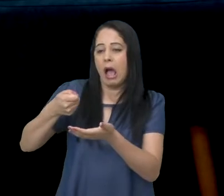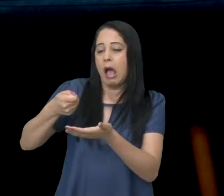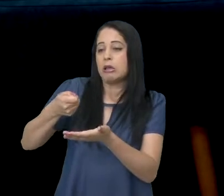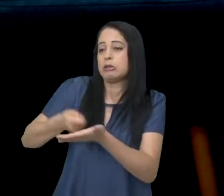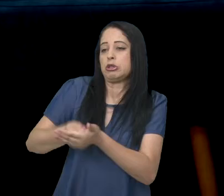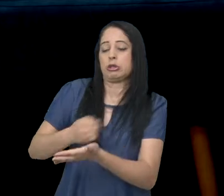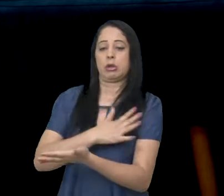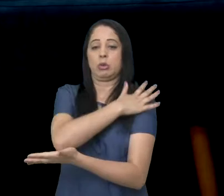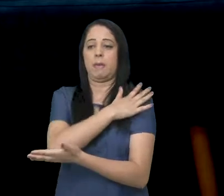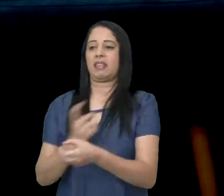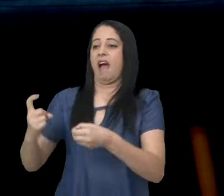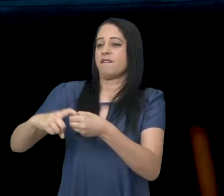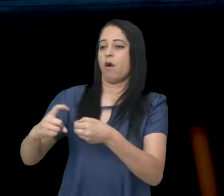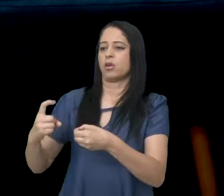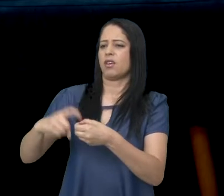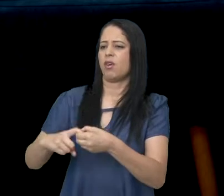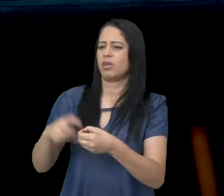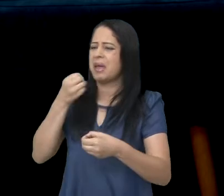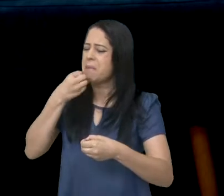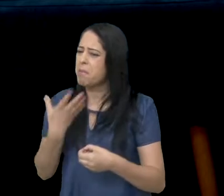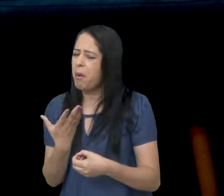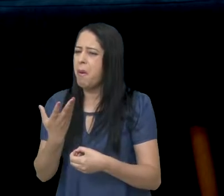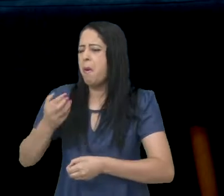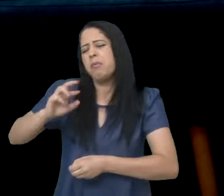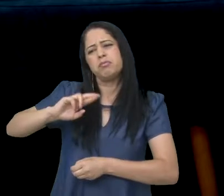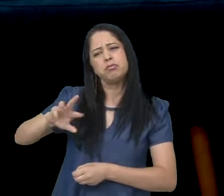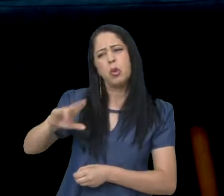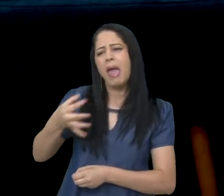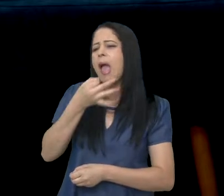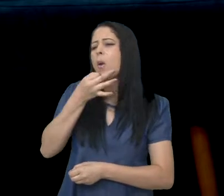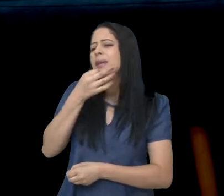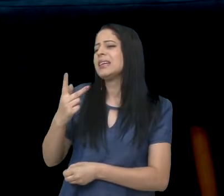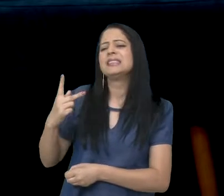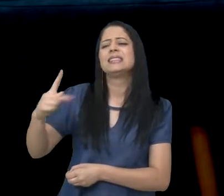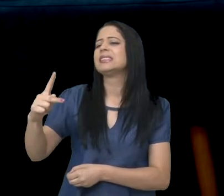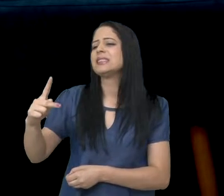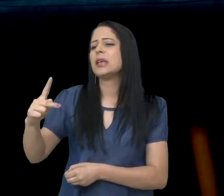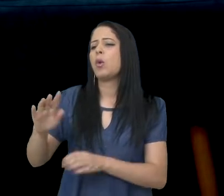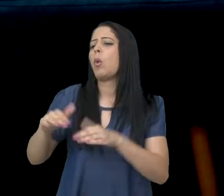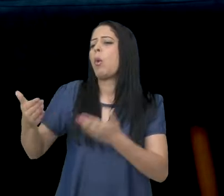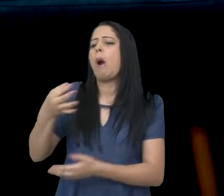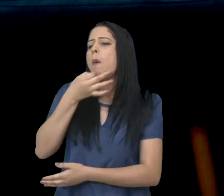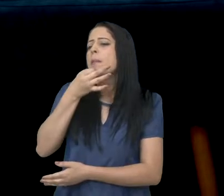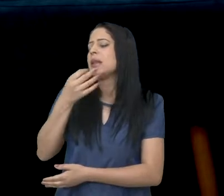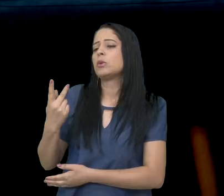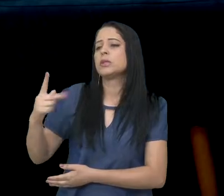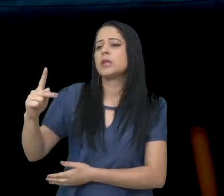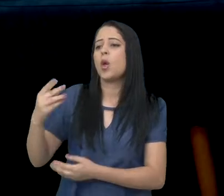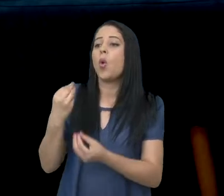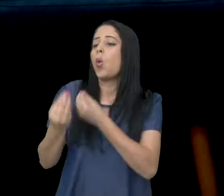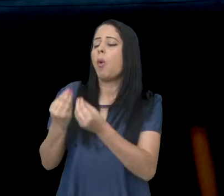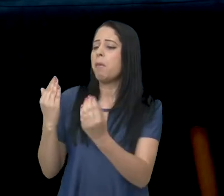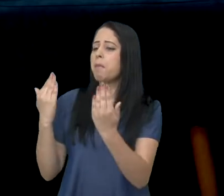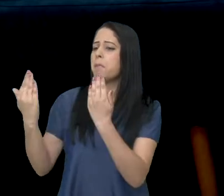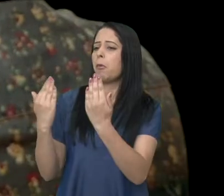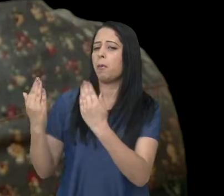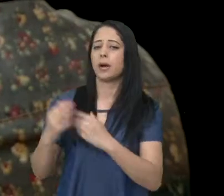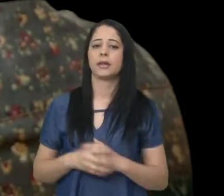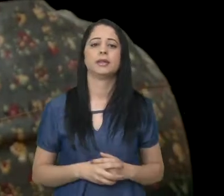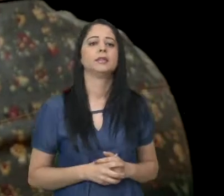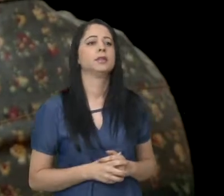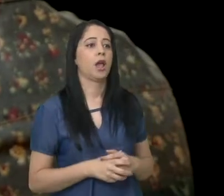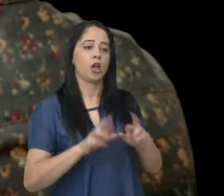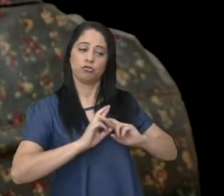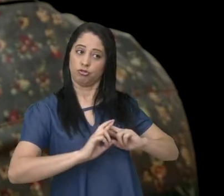é. Você que viveu essa época e que esteve ativa na política, o que você faz de comparação com aqueles momentos com agora? É